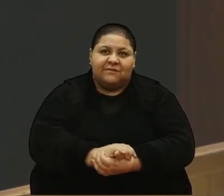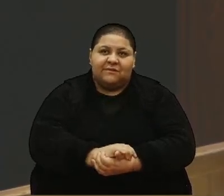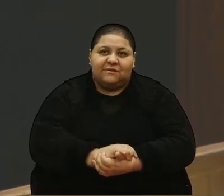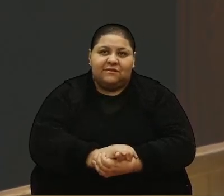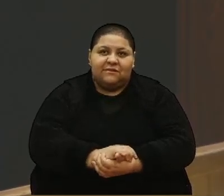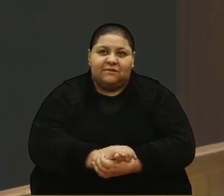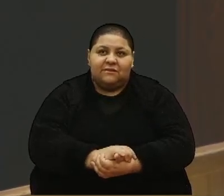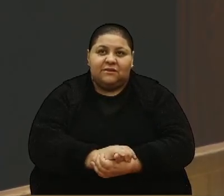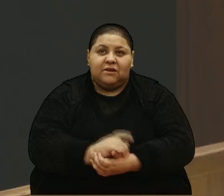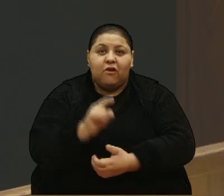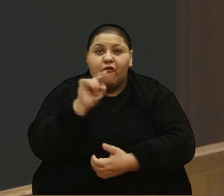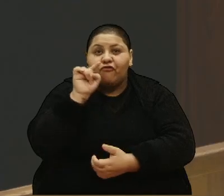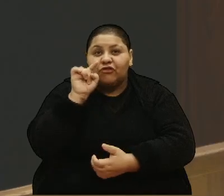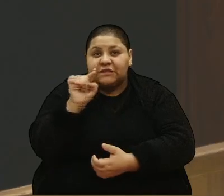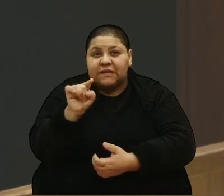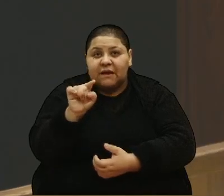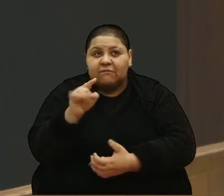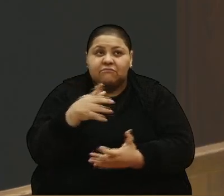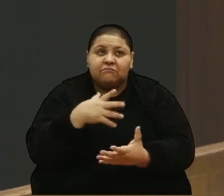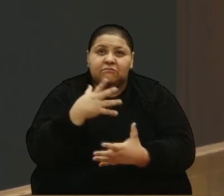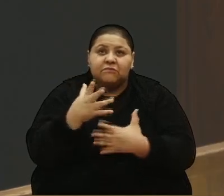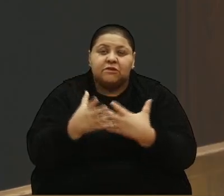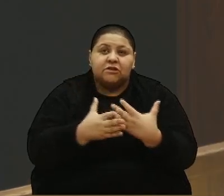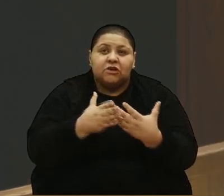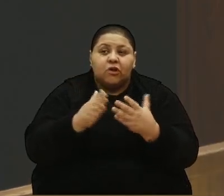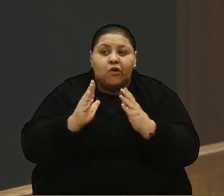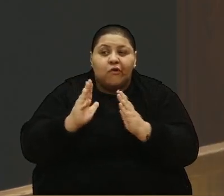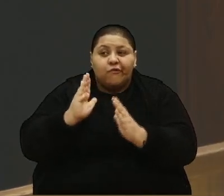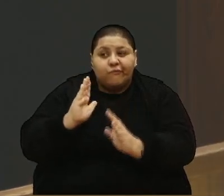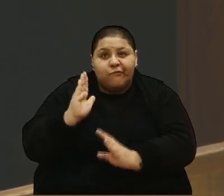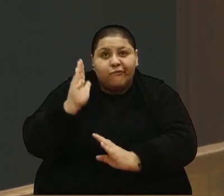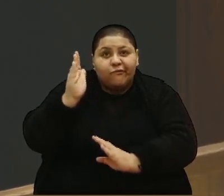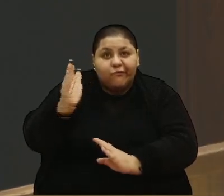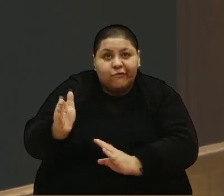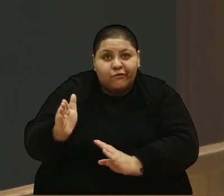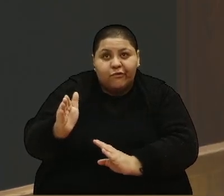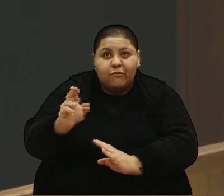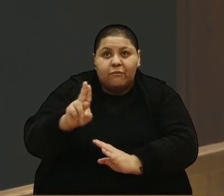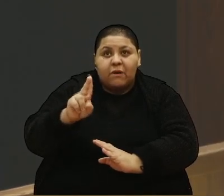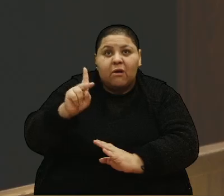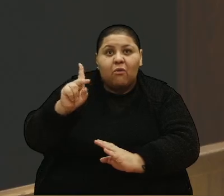isso, você acaba direcionando as pessoas já para a UPA.